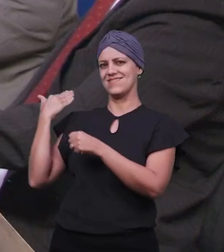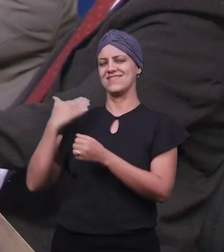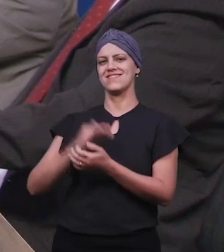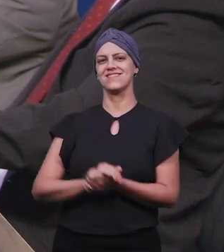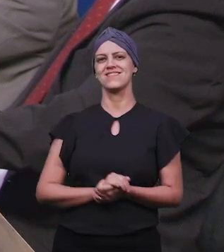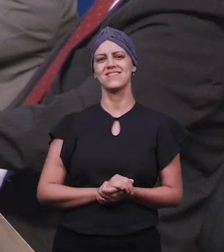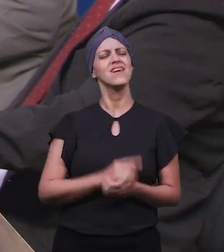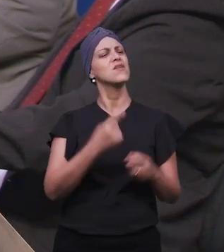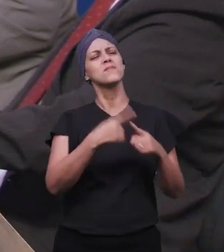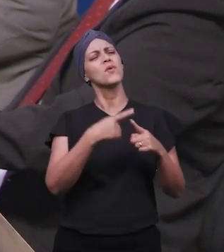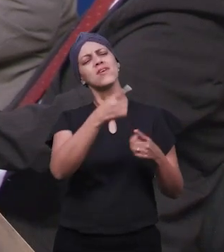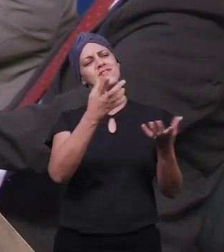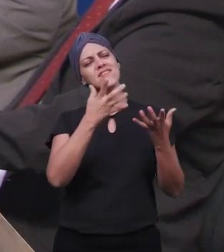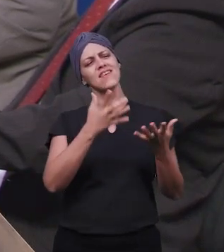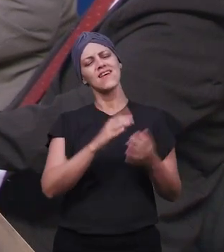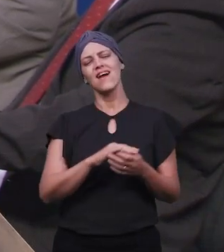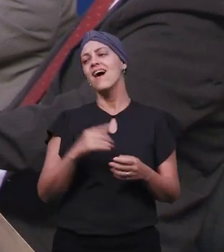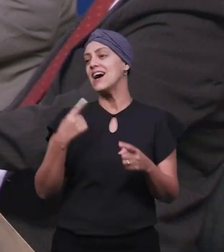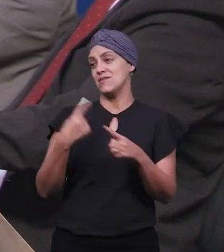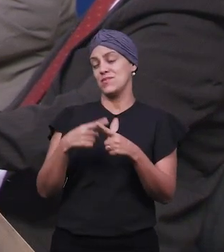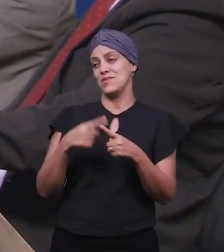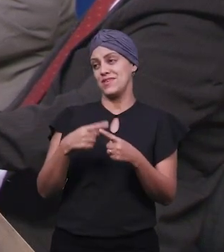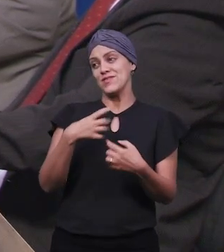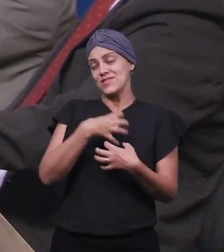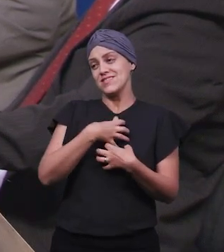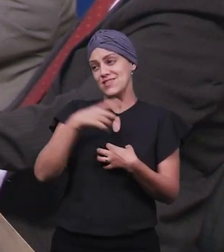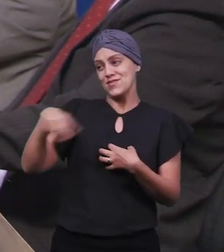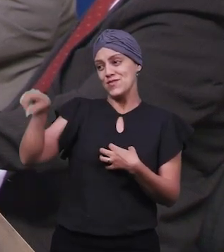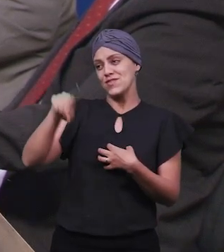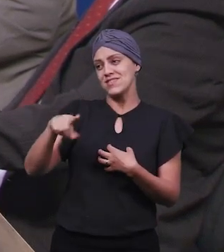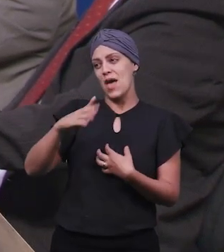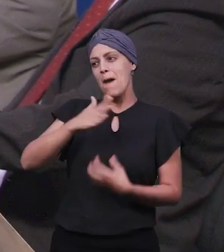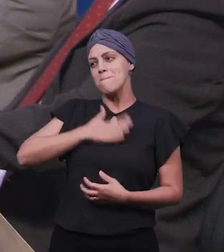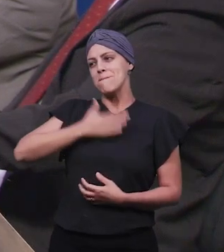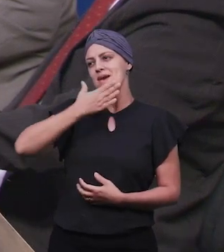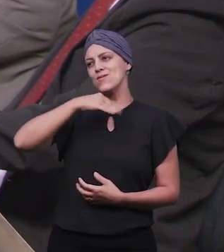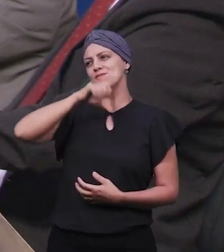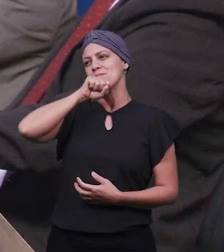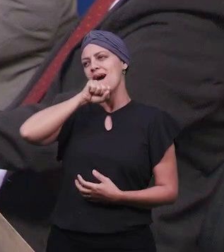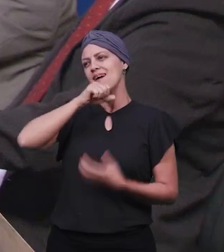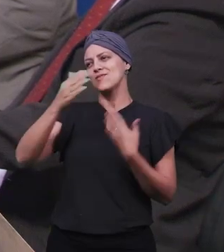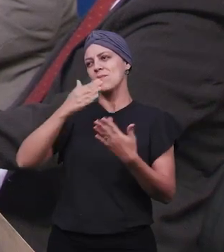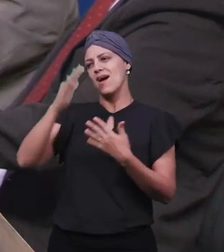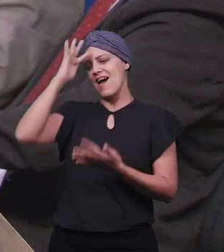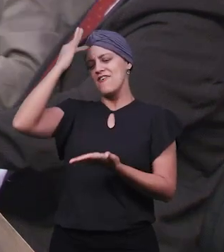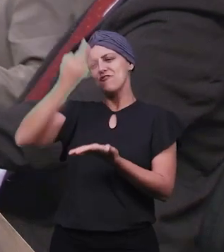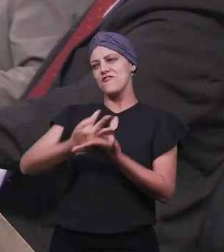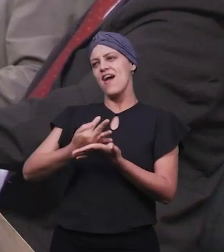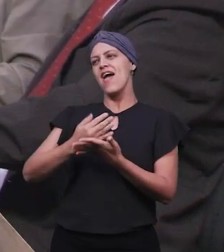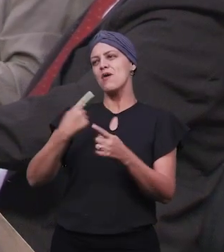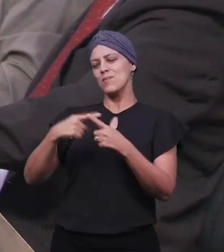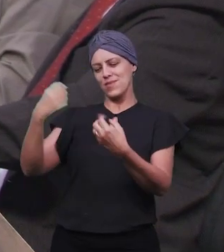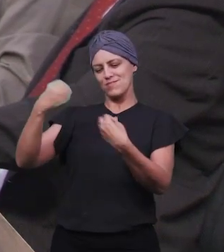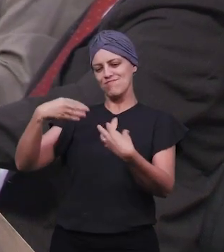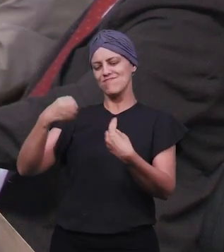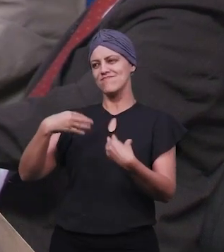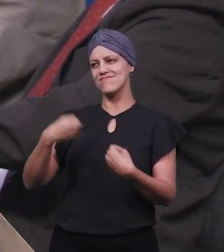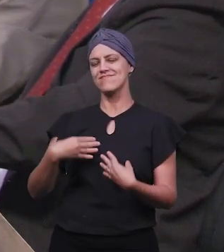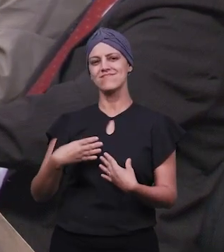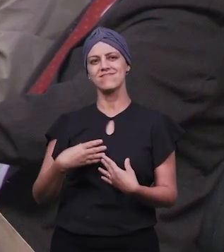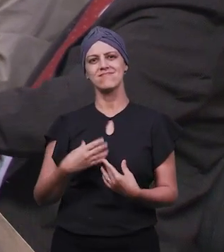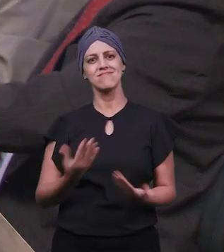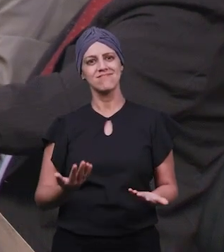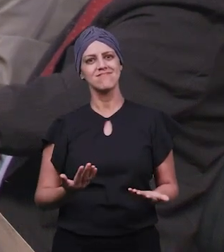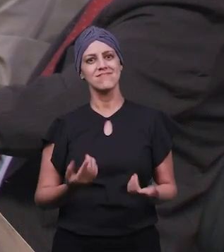né? Aí eu falei, por que você deseja? Não, porque eu sinto que vocês são meus pais na fé. Glória. Aí eu falei assim, interessante,